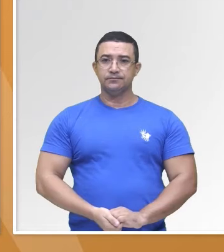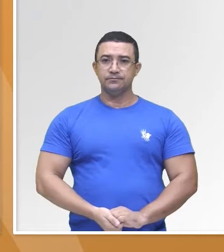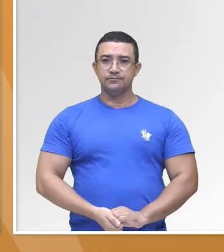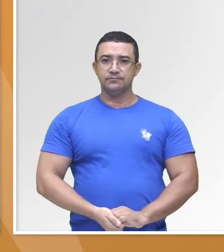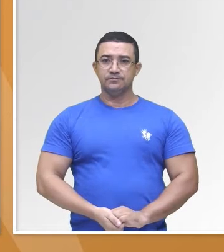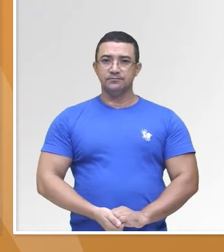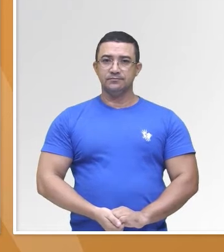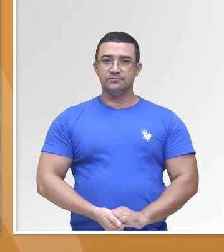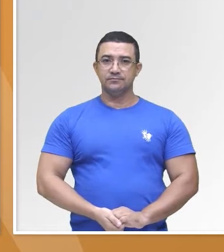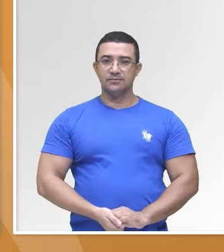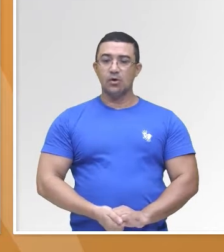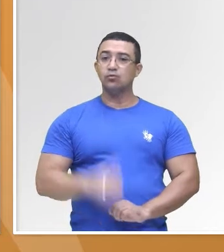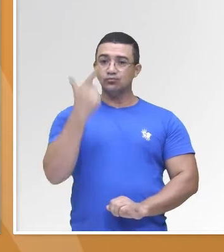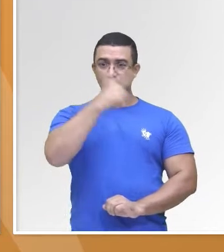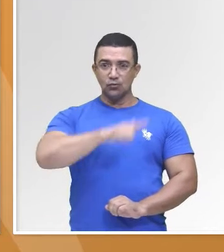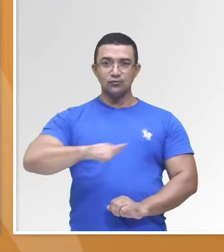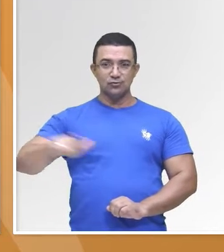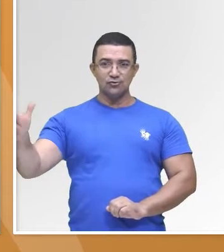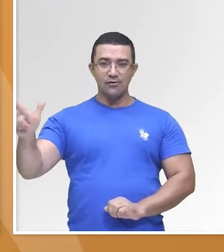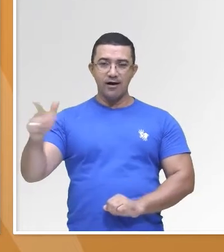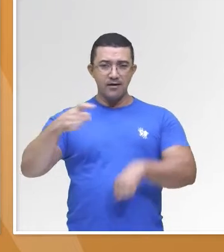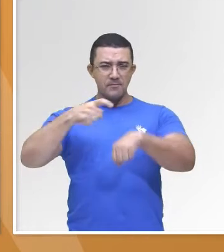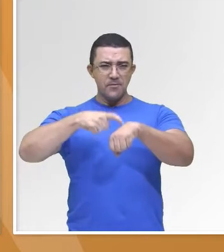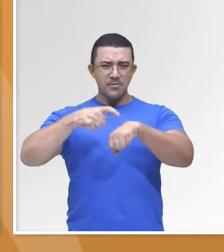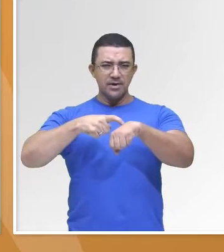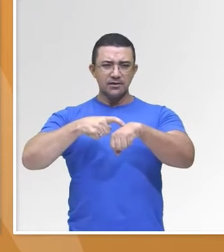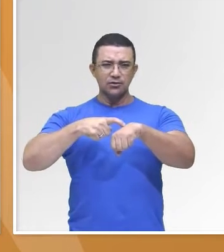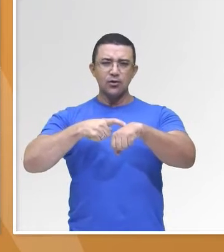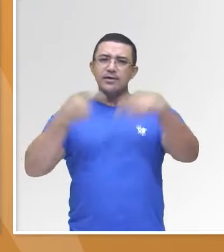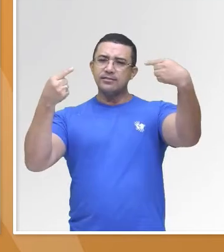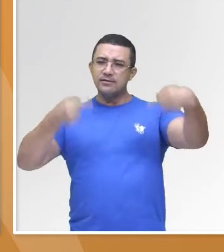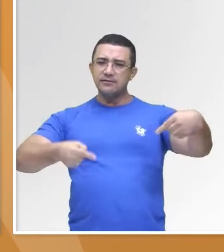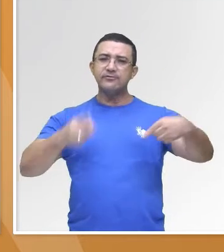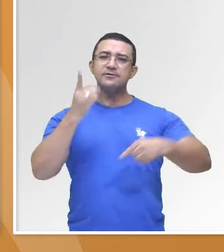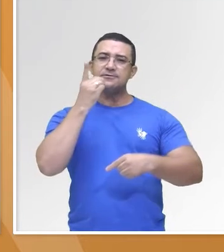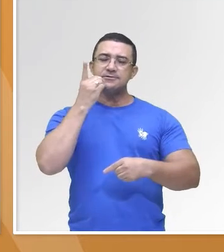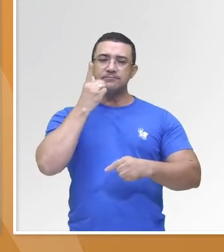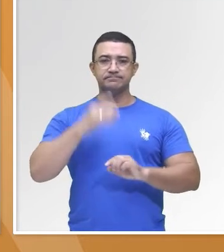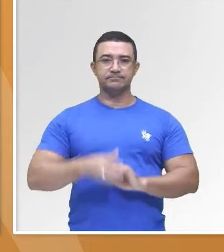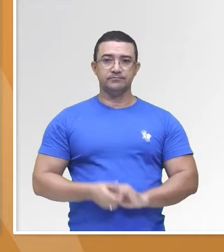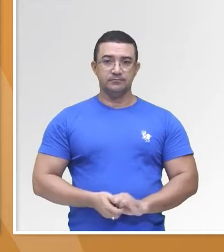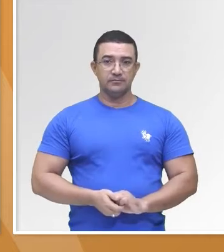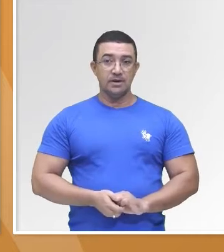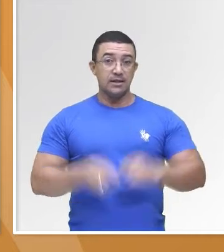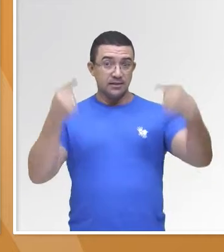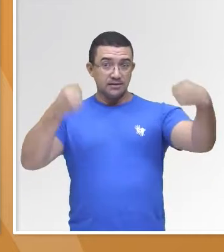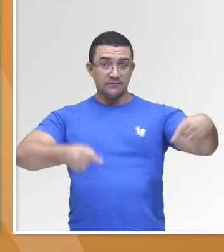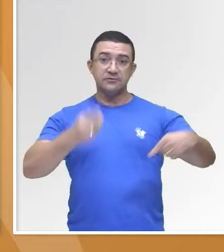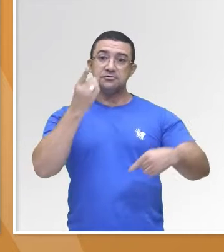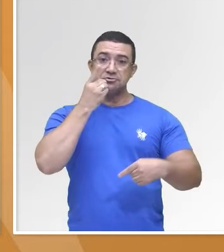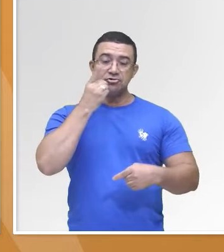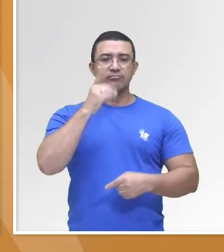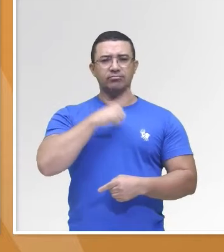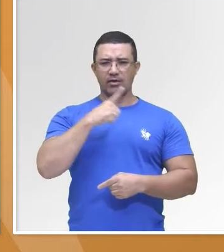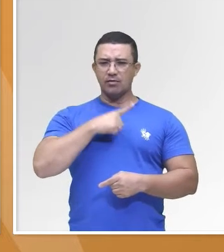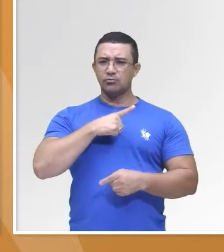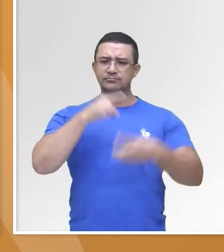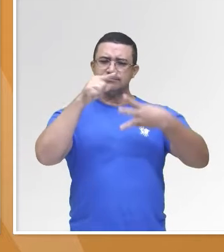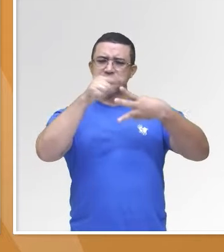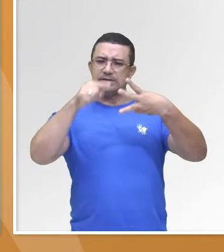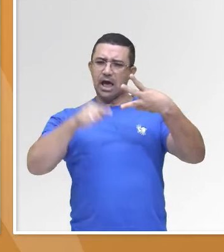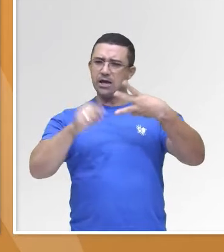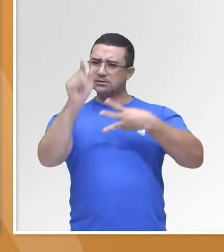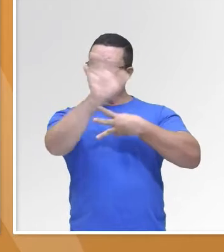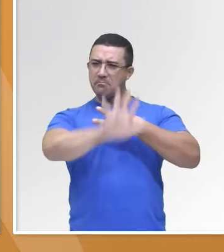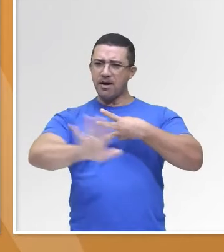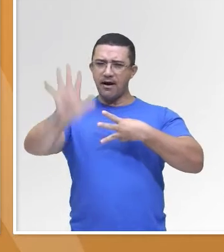E agora a gente vai então para o nosso momento do desafio do dia. No nosso desafio do dia, nós temos aí 3